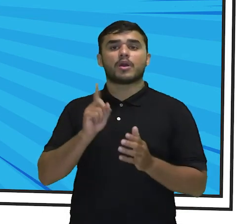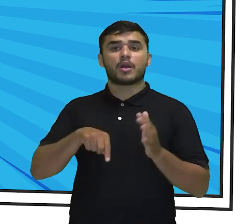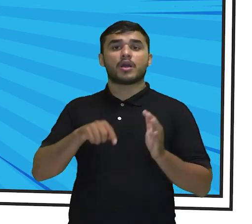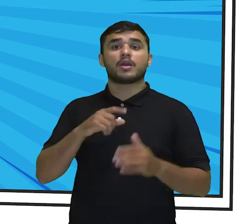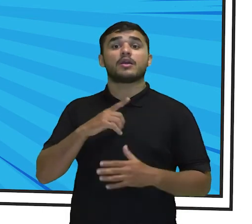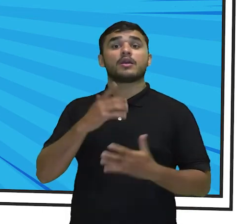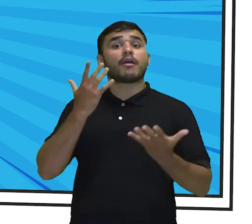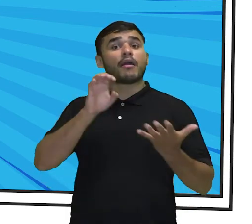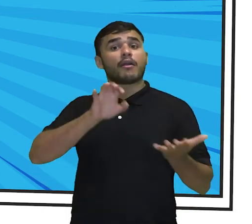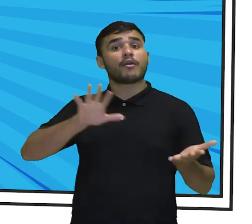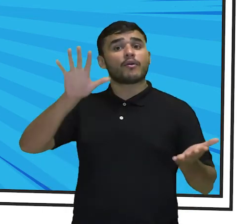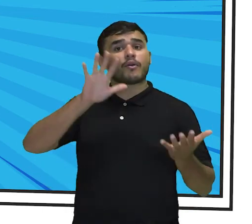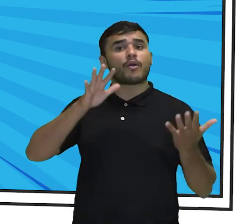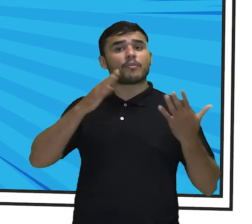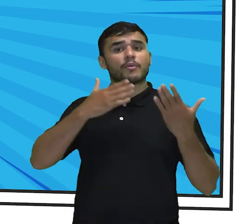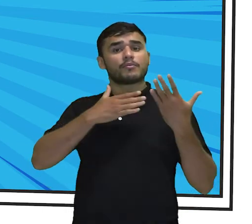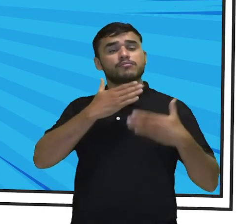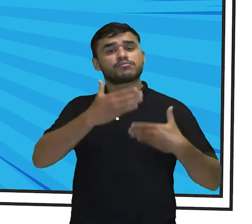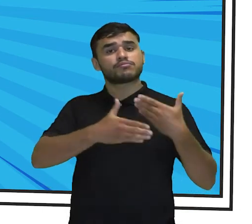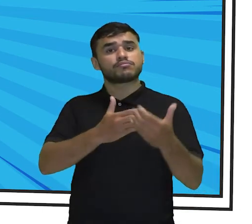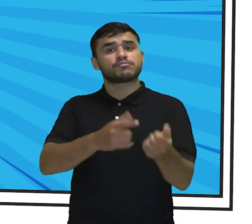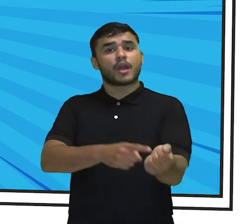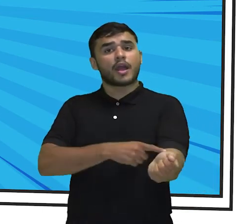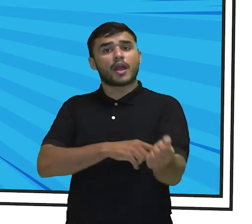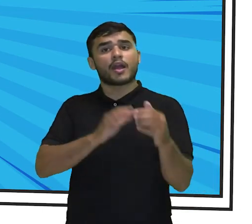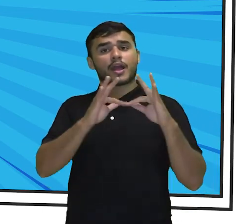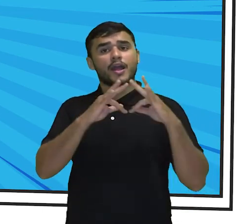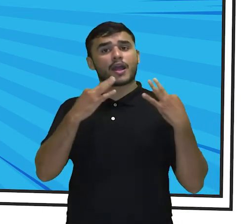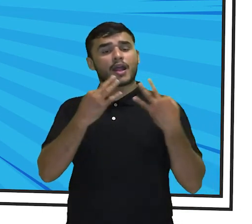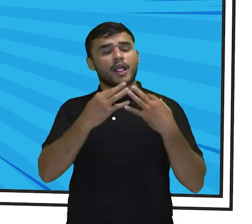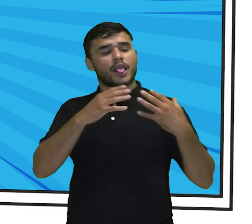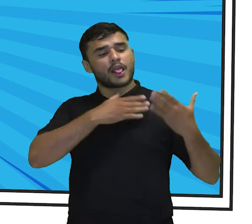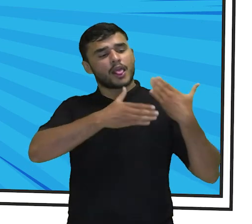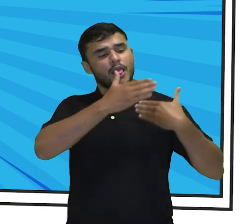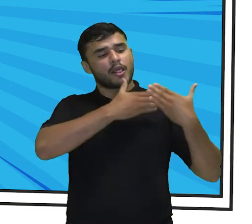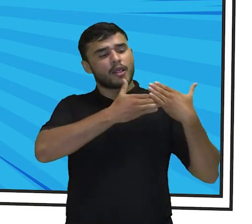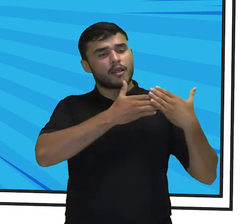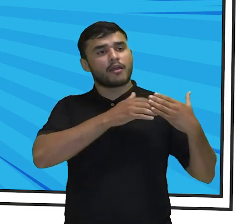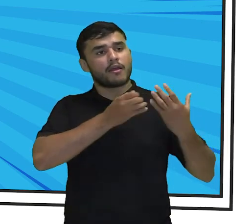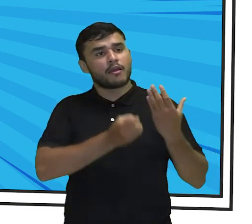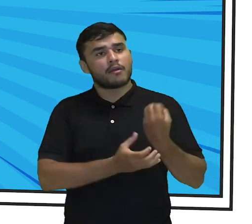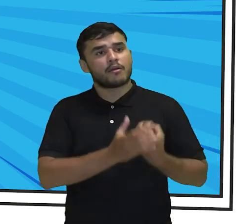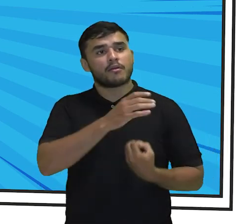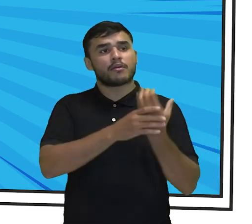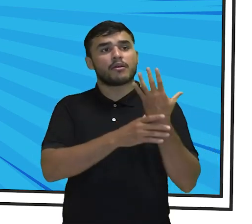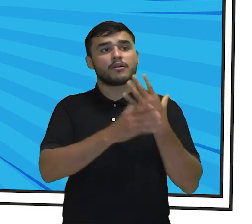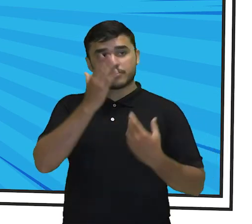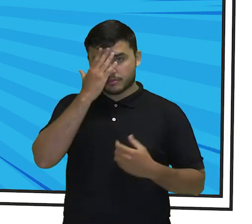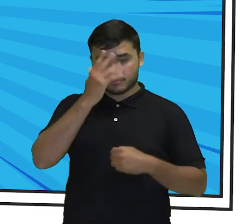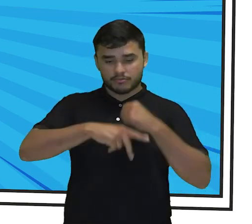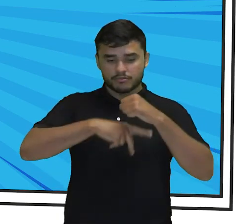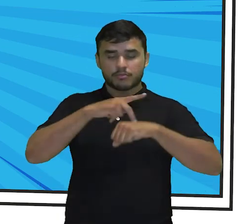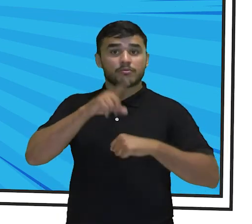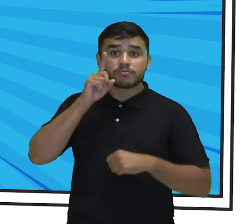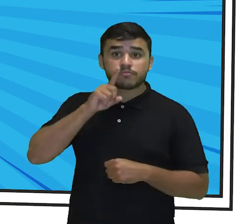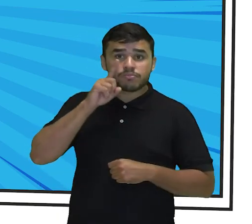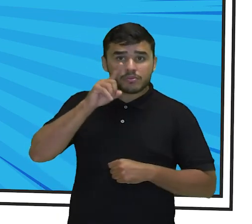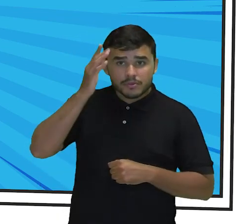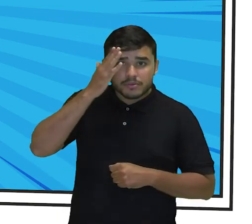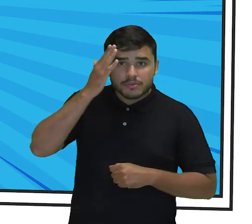Europa, que aí nos trata dessa maneira. E aí você entende as coisas, infelizmente, mais